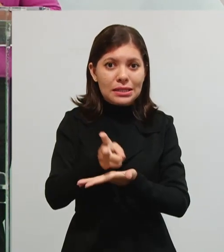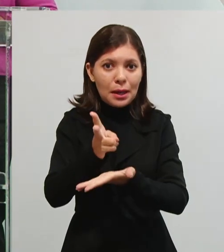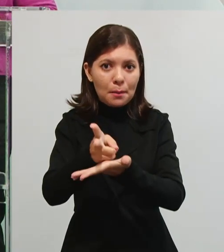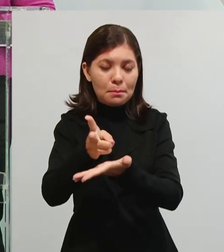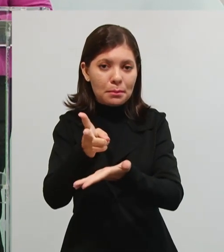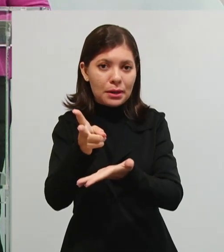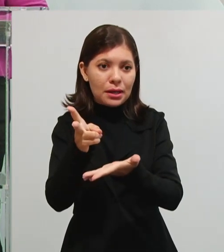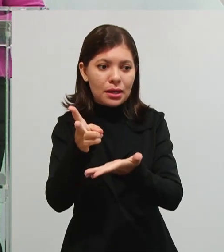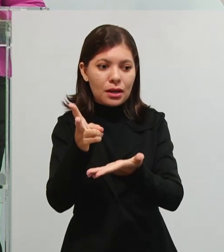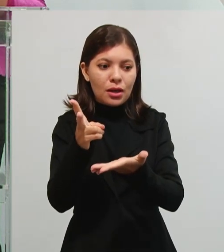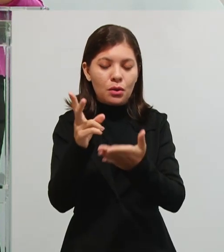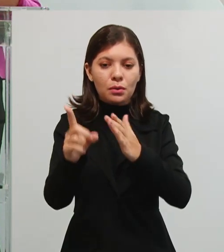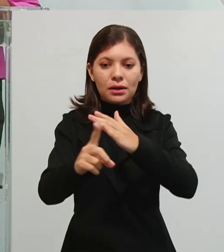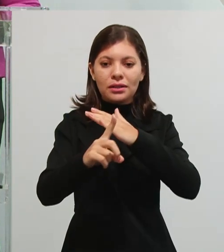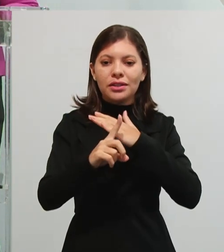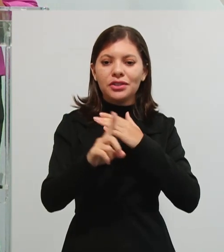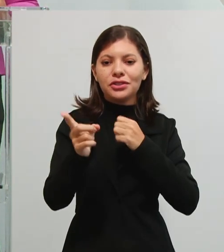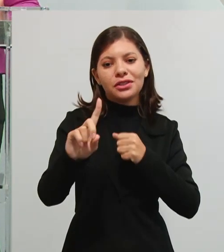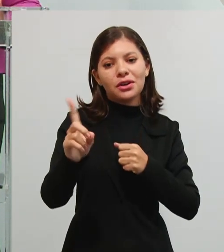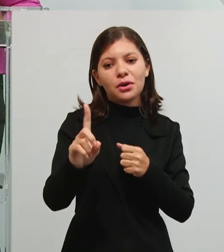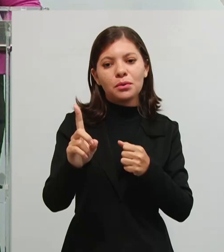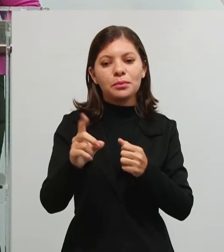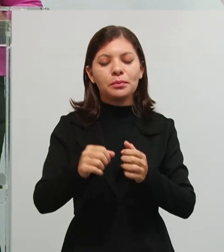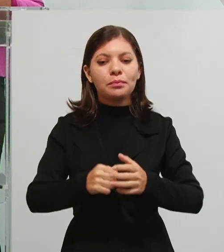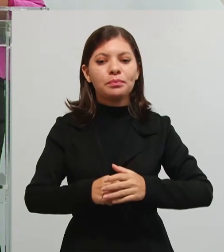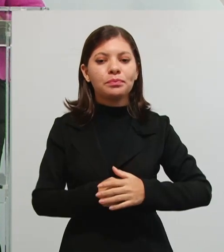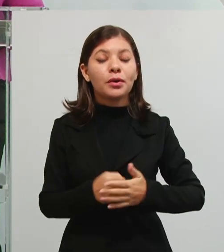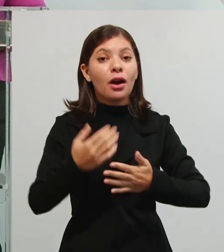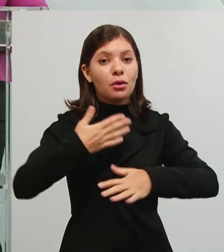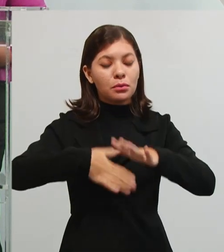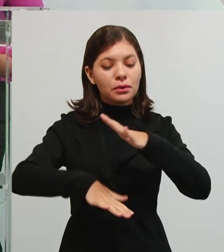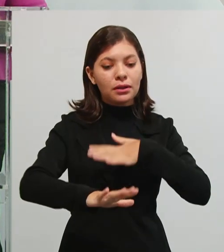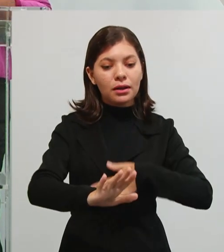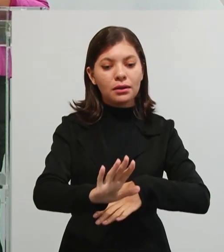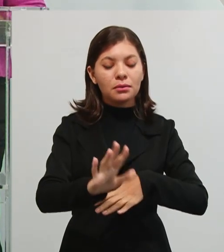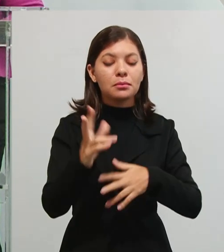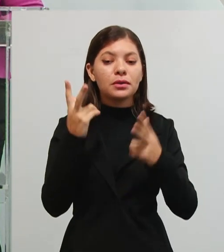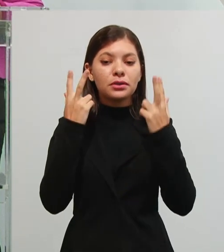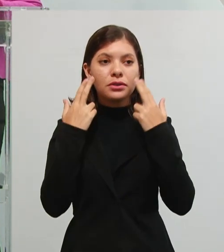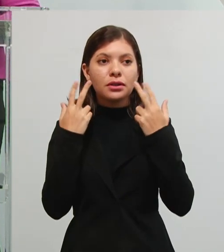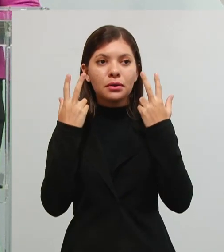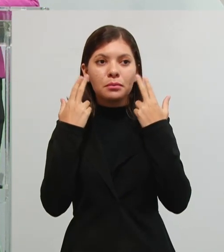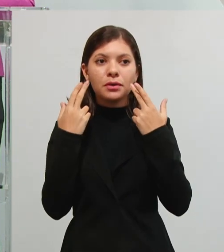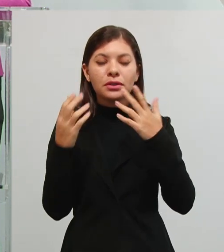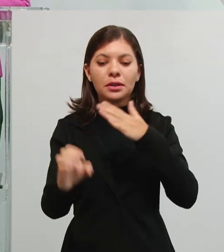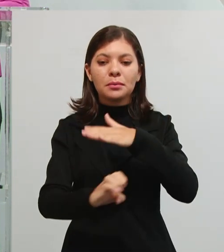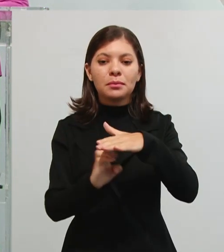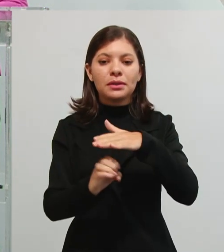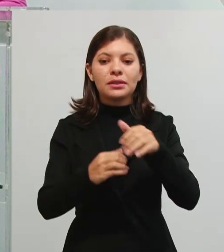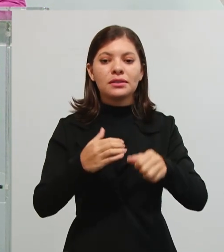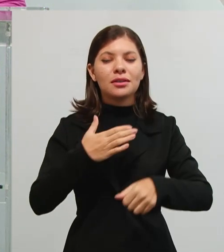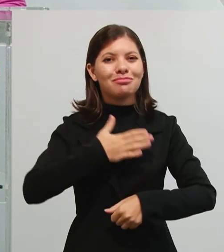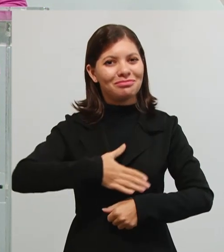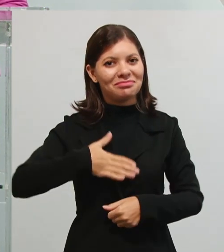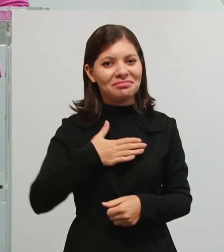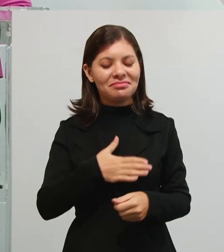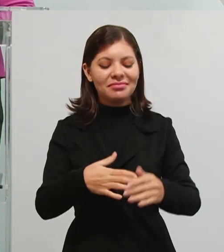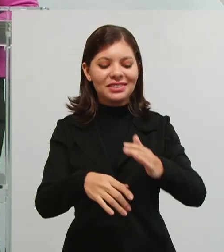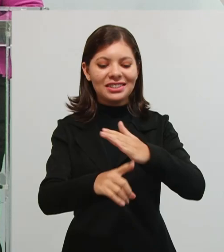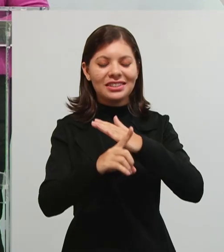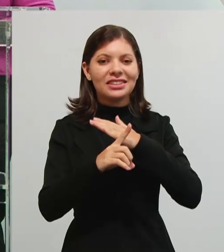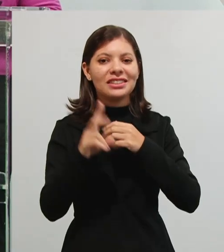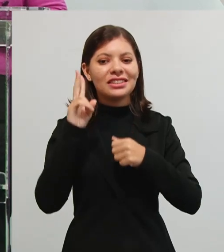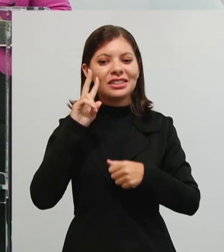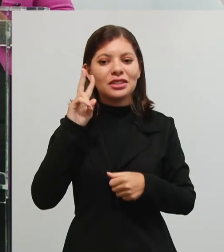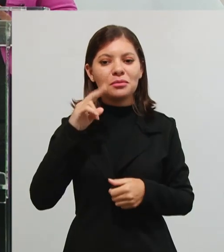empresa também tem razão. Então, ali é um jogo de cintura, mas geralmente a empresa ela quer satisfazer o cliente. Vocês lembram